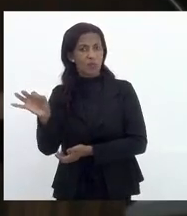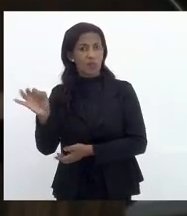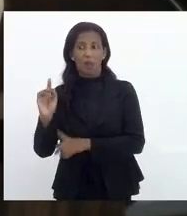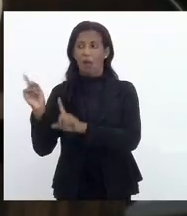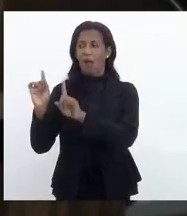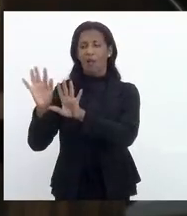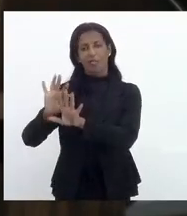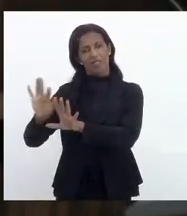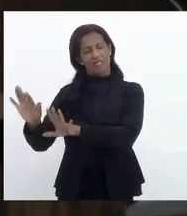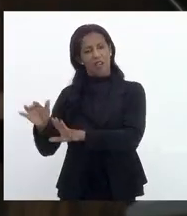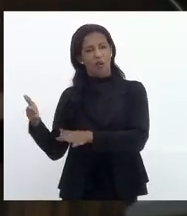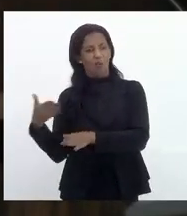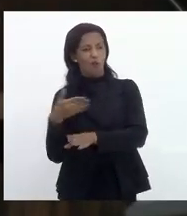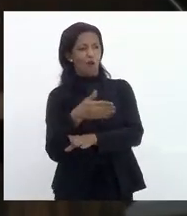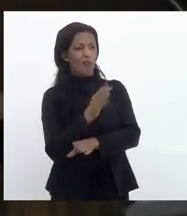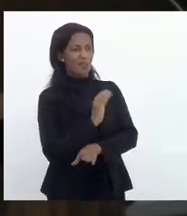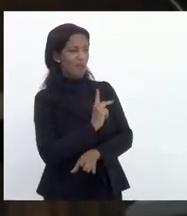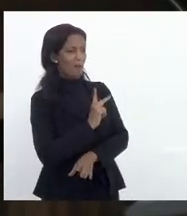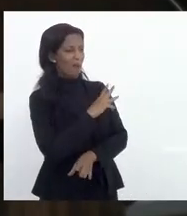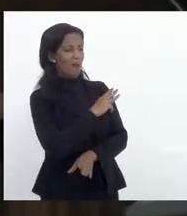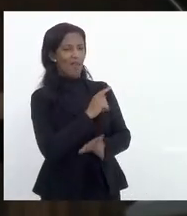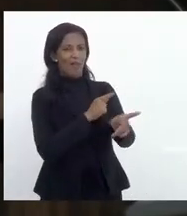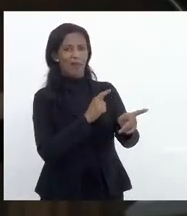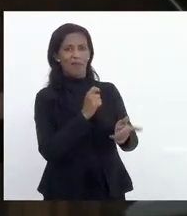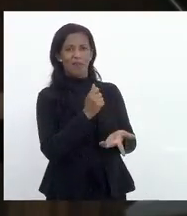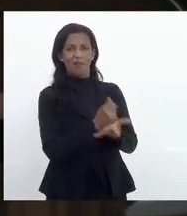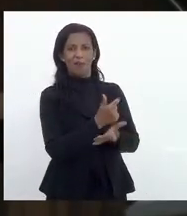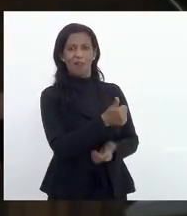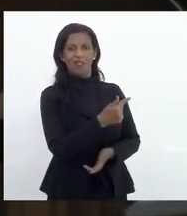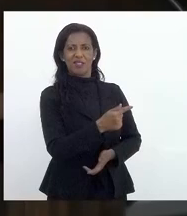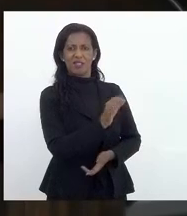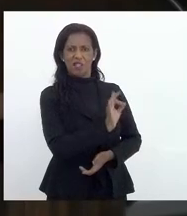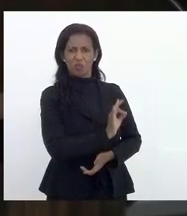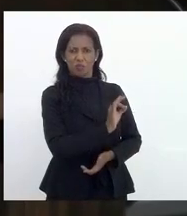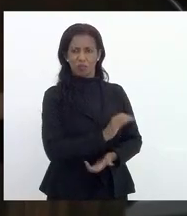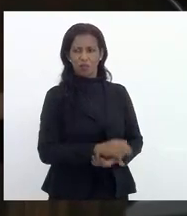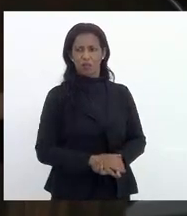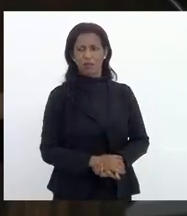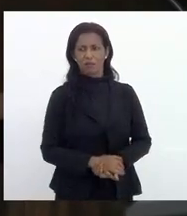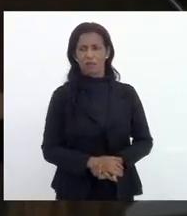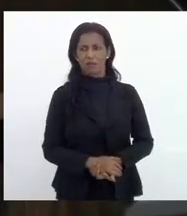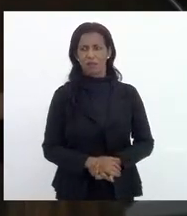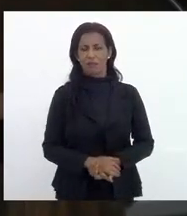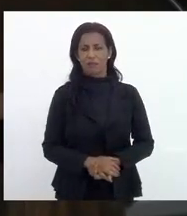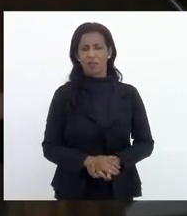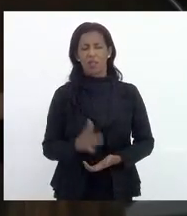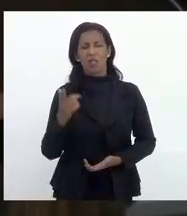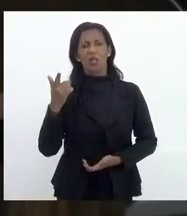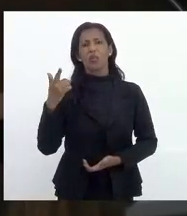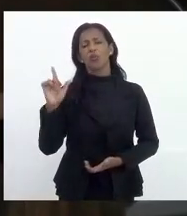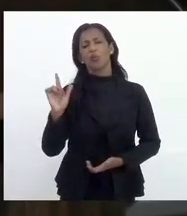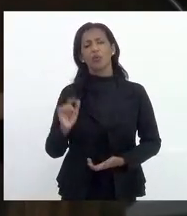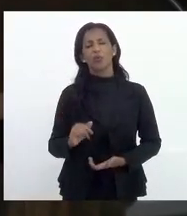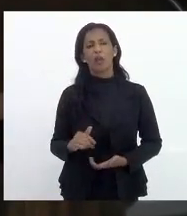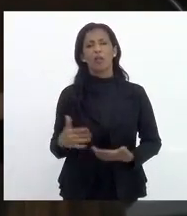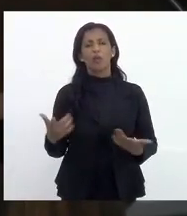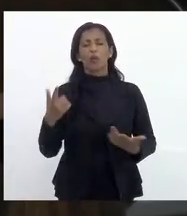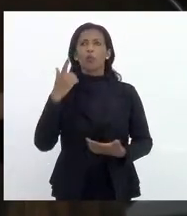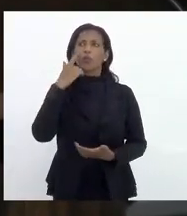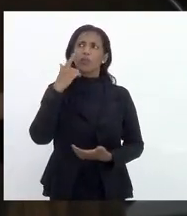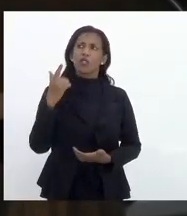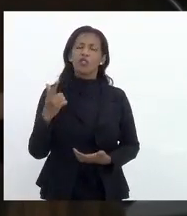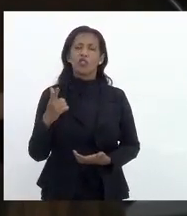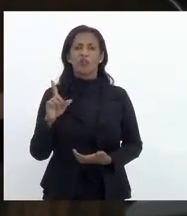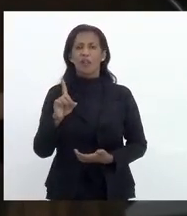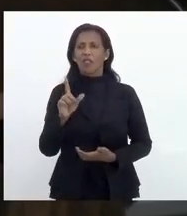a não vamos direcionar policial militar que vai pagar 17 Ah e por outro lado quando a gente vê aqui na